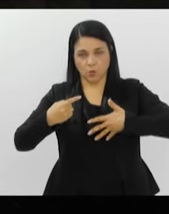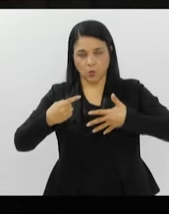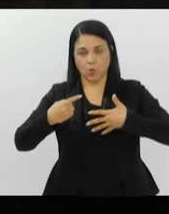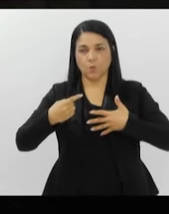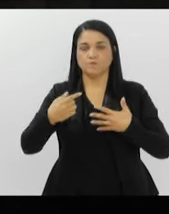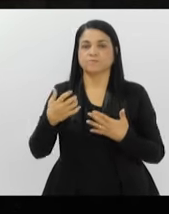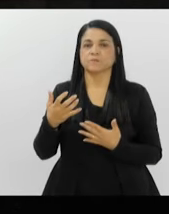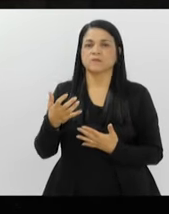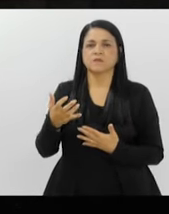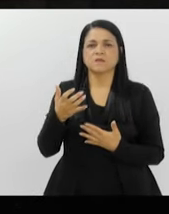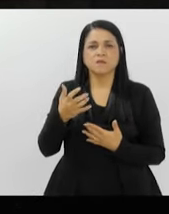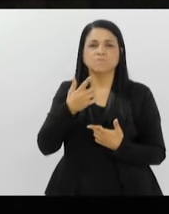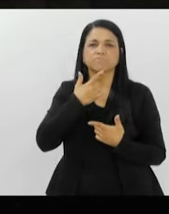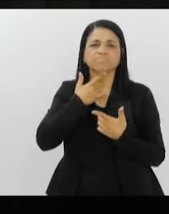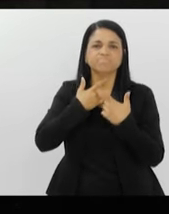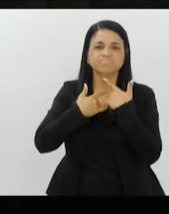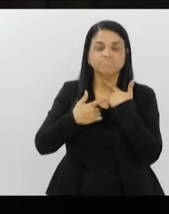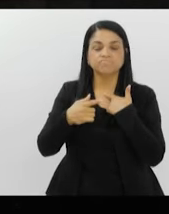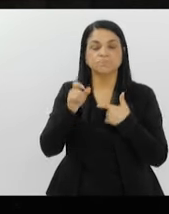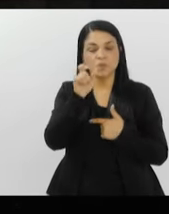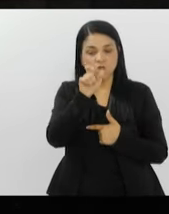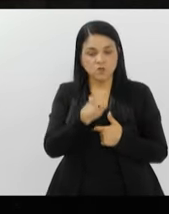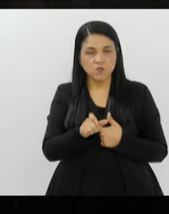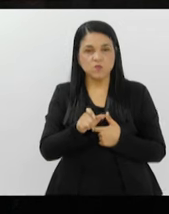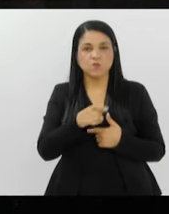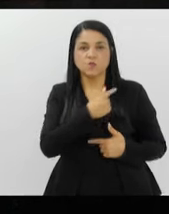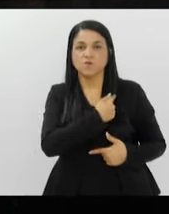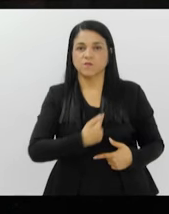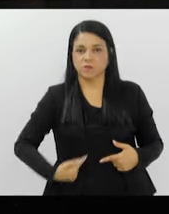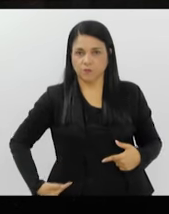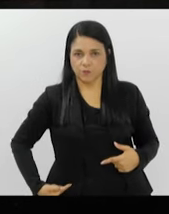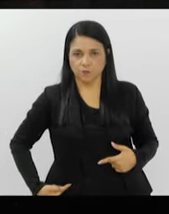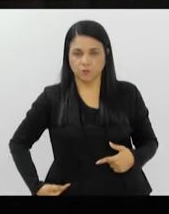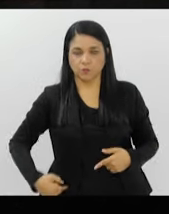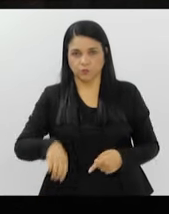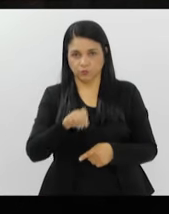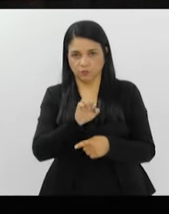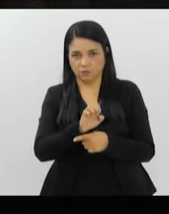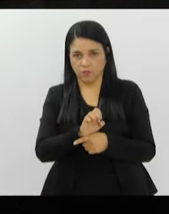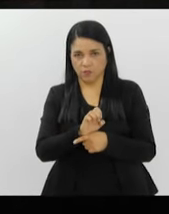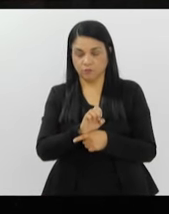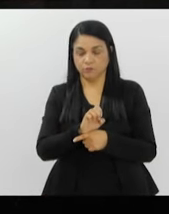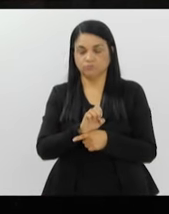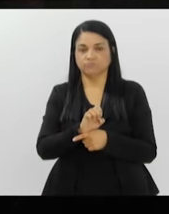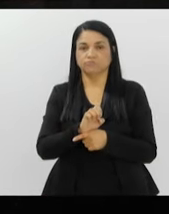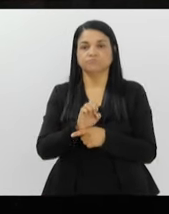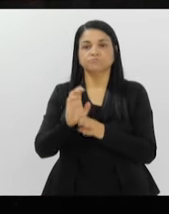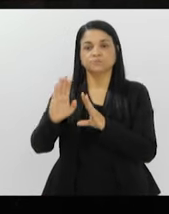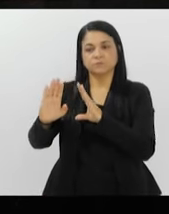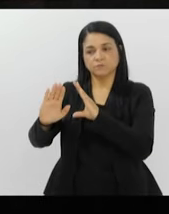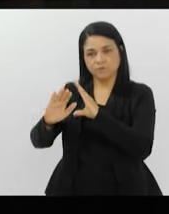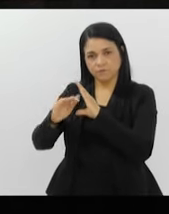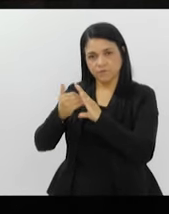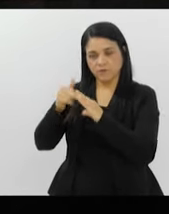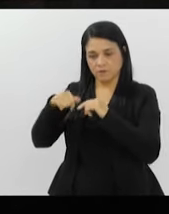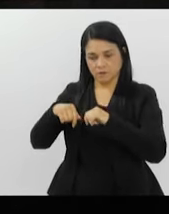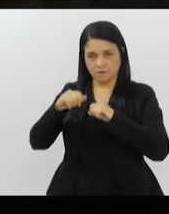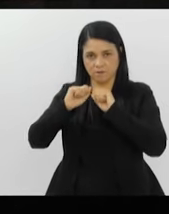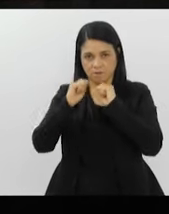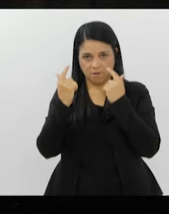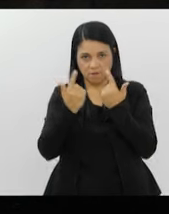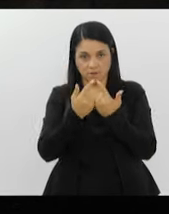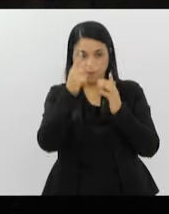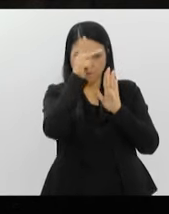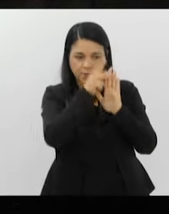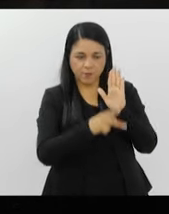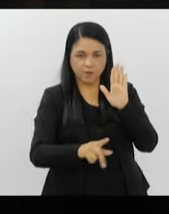pisol fazer com que o governador do Estado Envie para essa casa um projeto